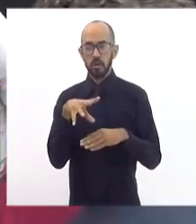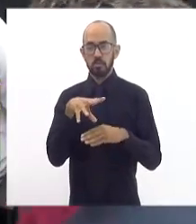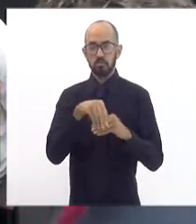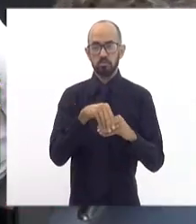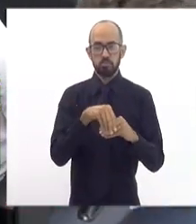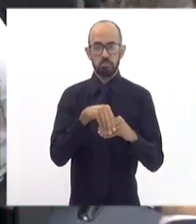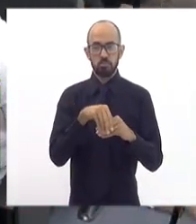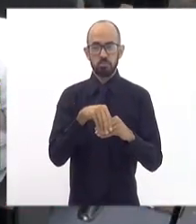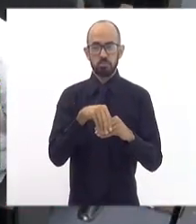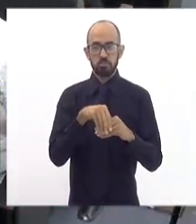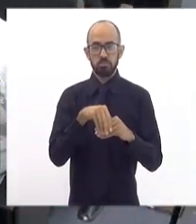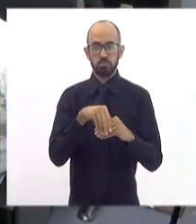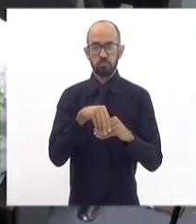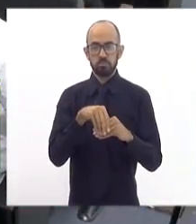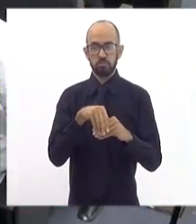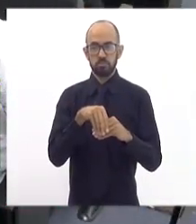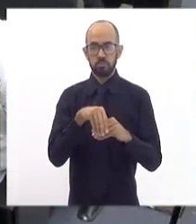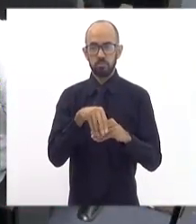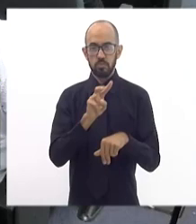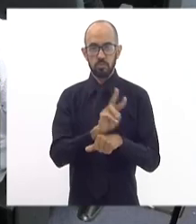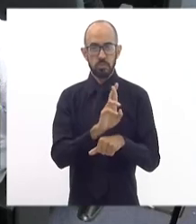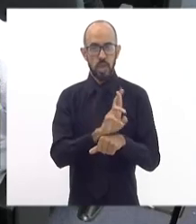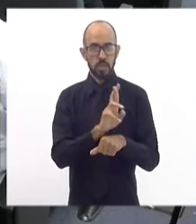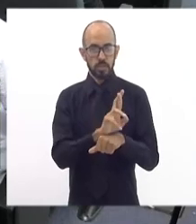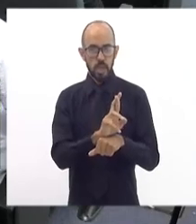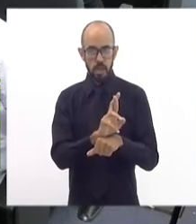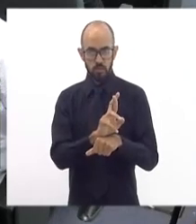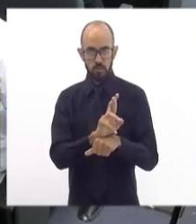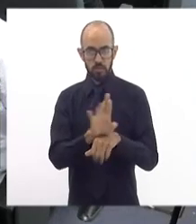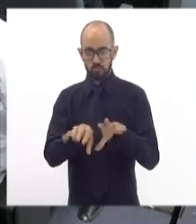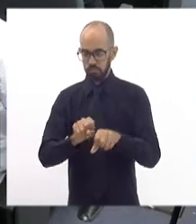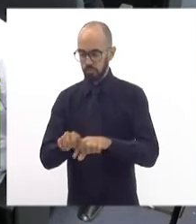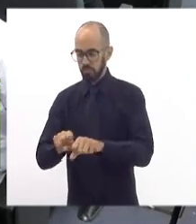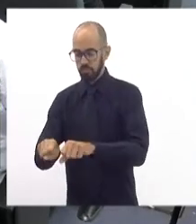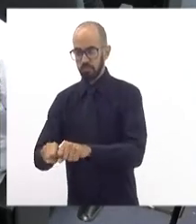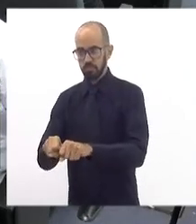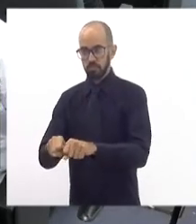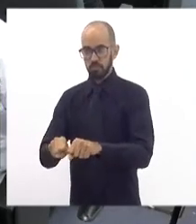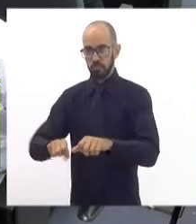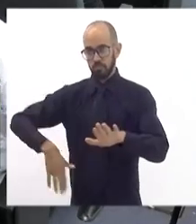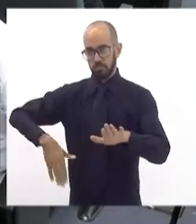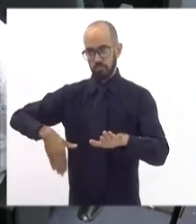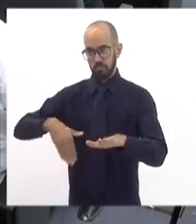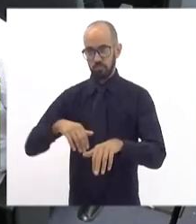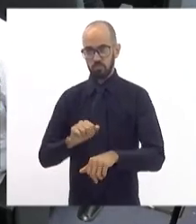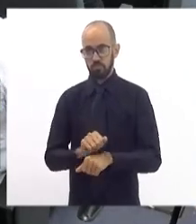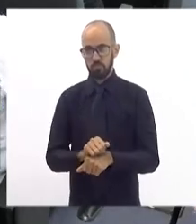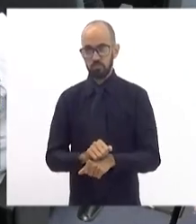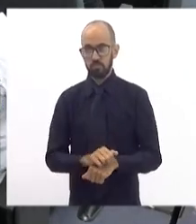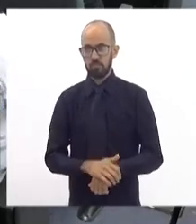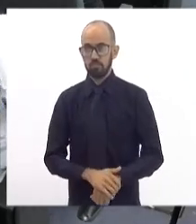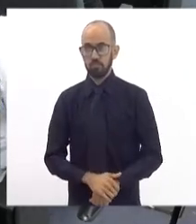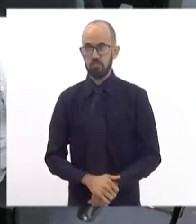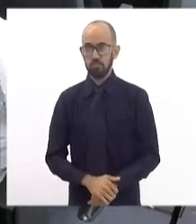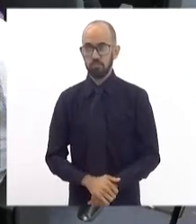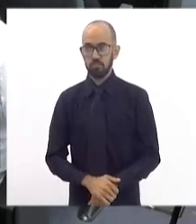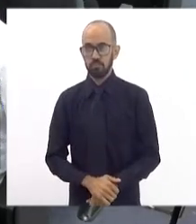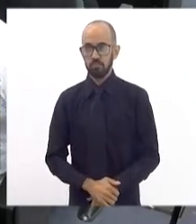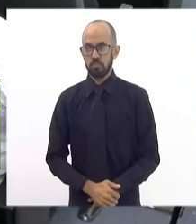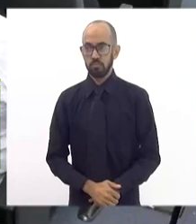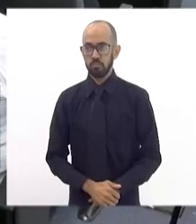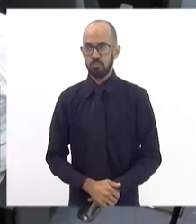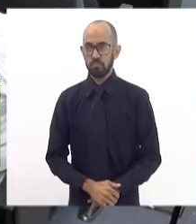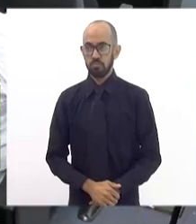ativistas e povos e comunidades tradicionais de costeiras e Marinhas está aí presente Oi